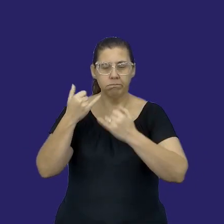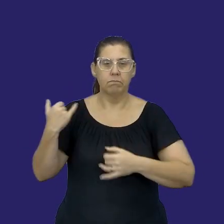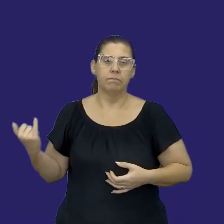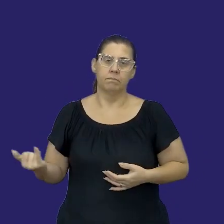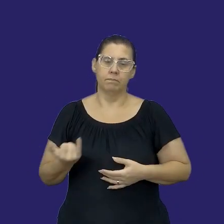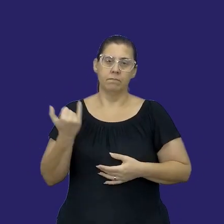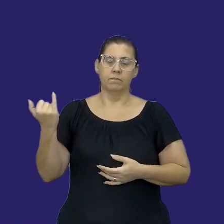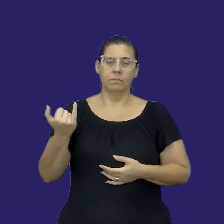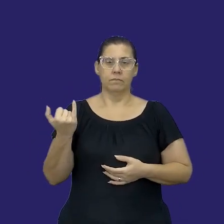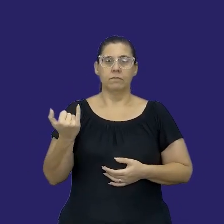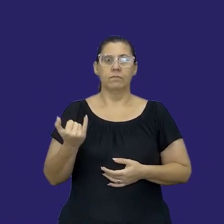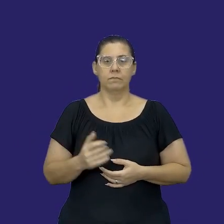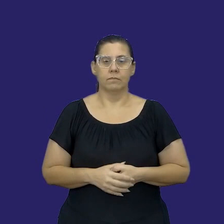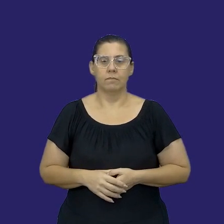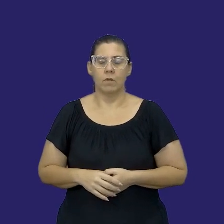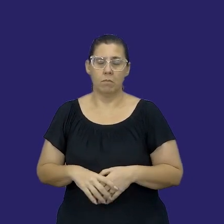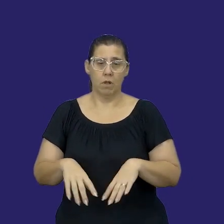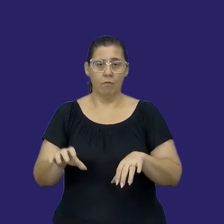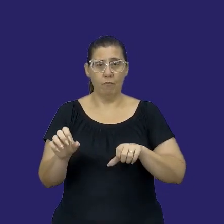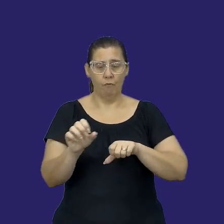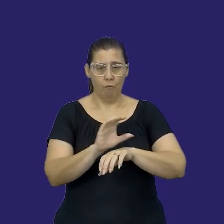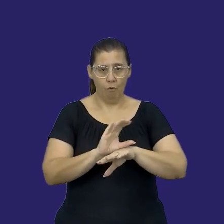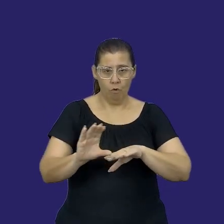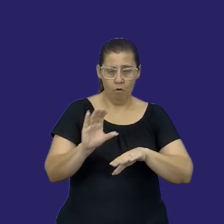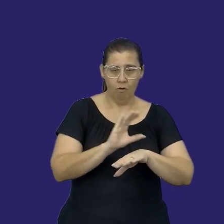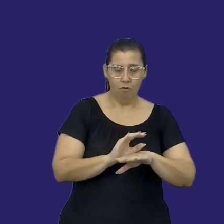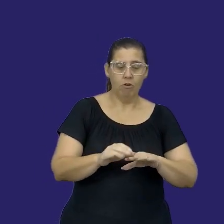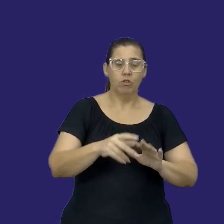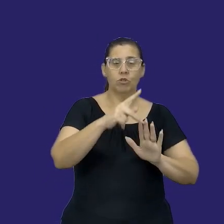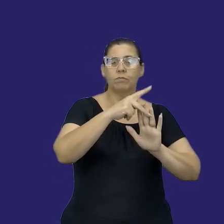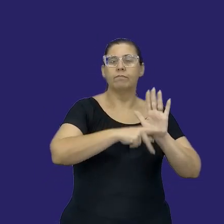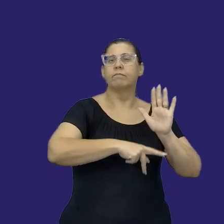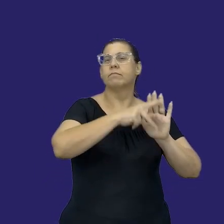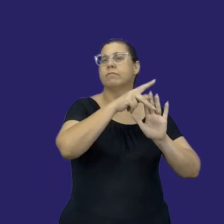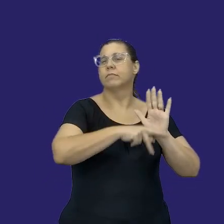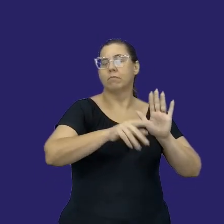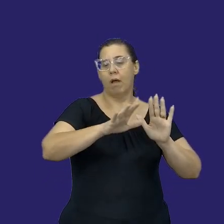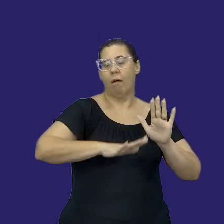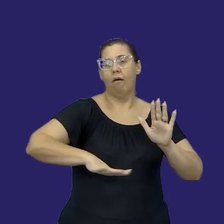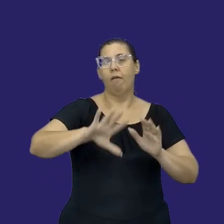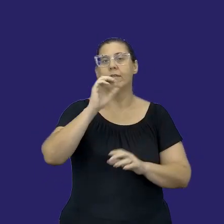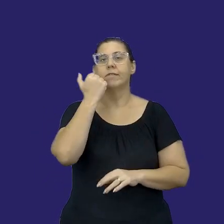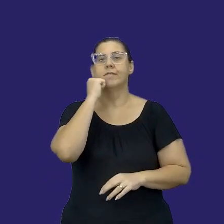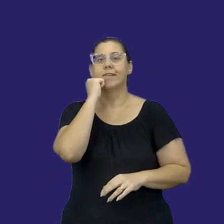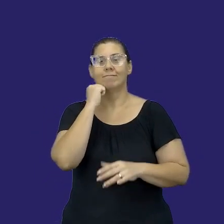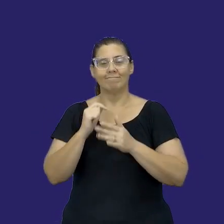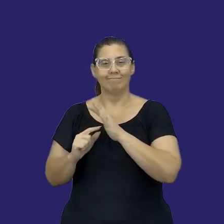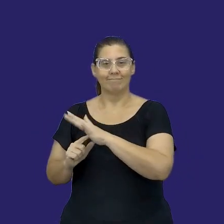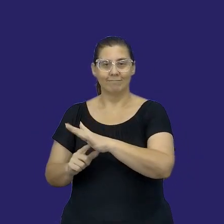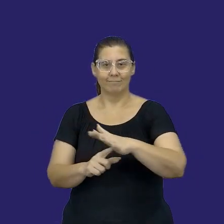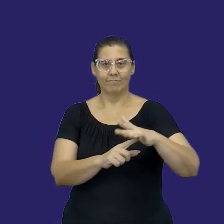sobre as nossas formações do programa, para a área de Ciências da Natureza.